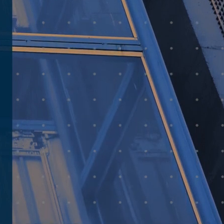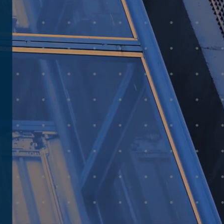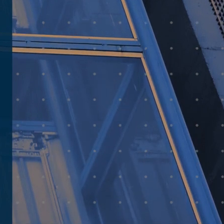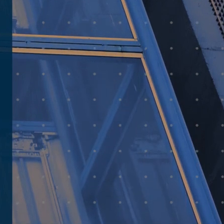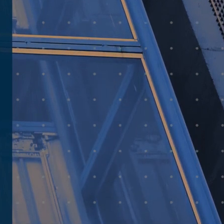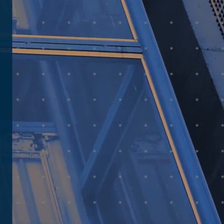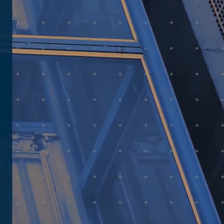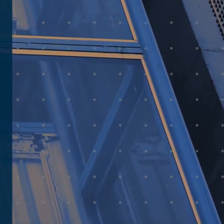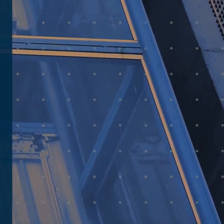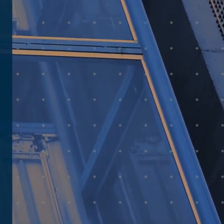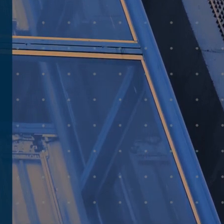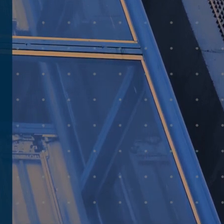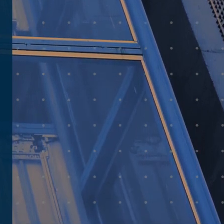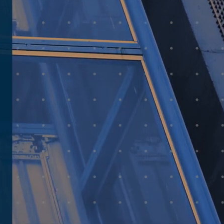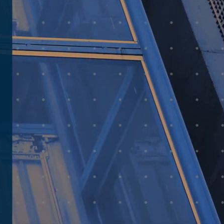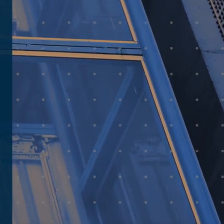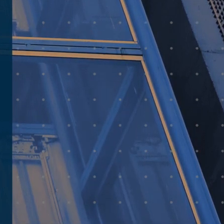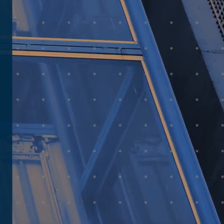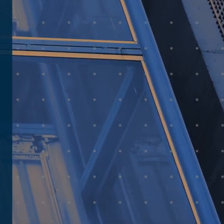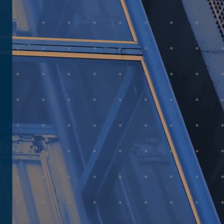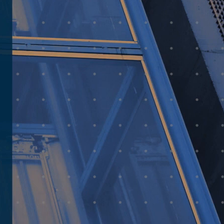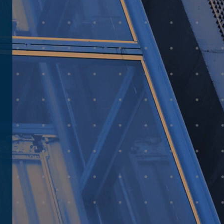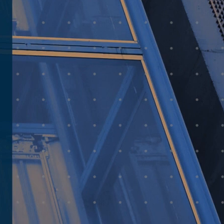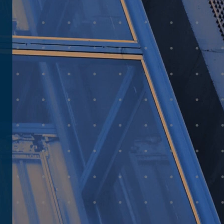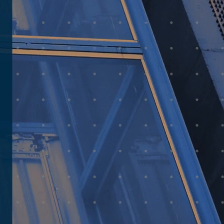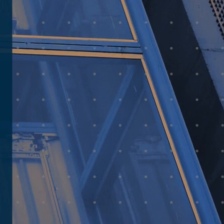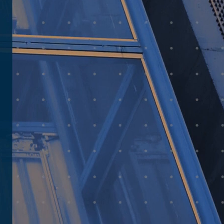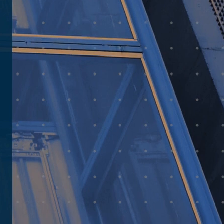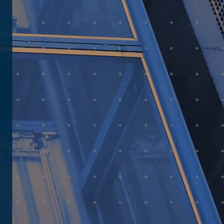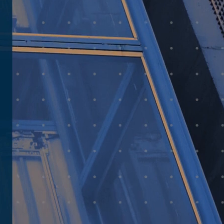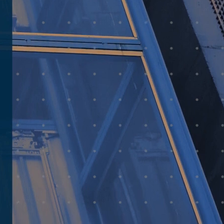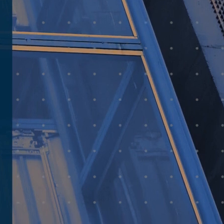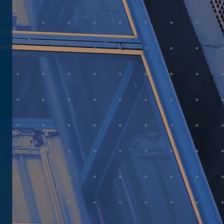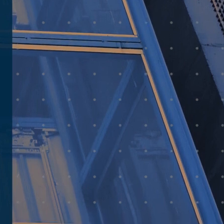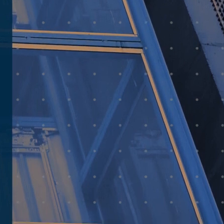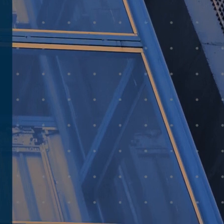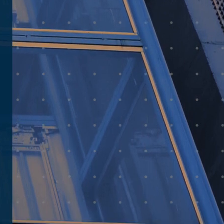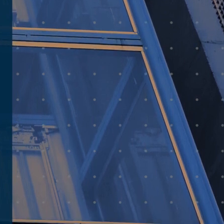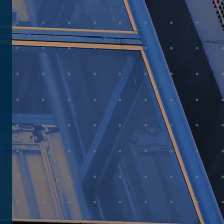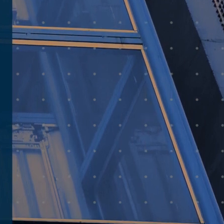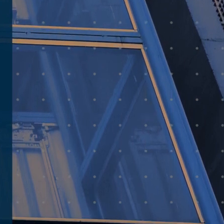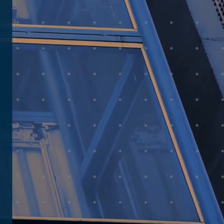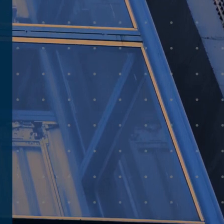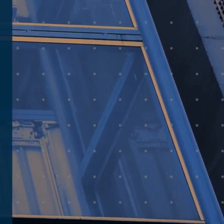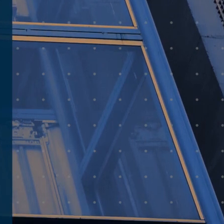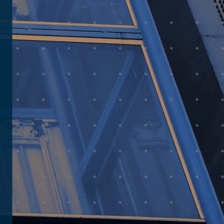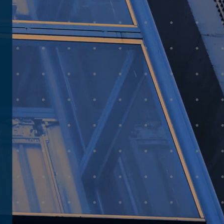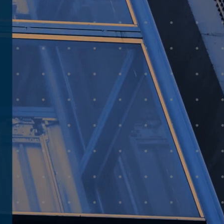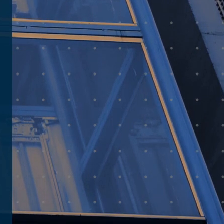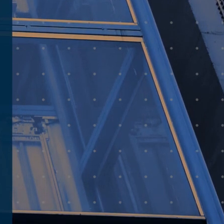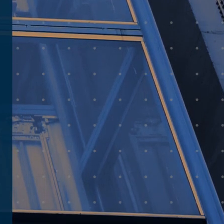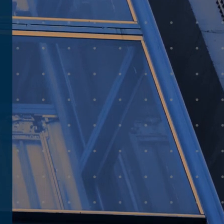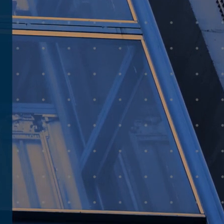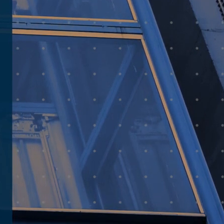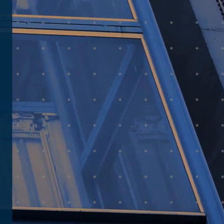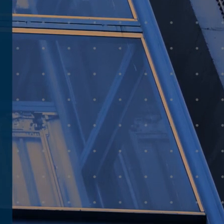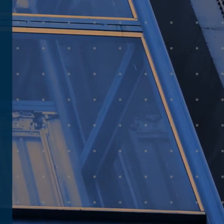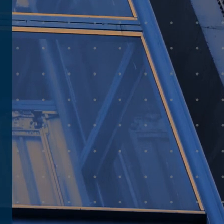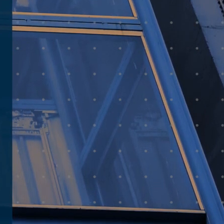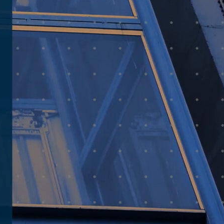descarga, ajudante de montador de divisórias, ajudante de obras, auxiliar administrativo,